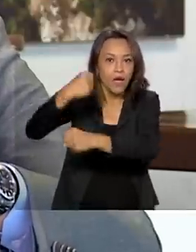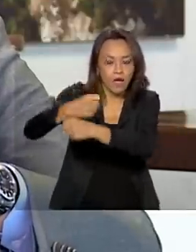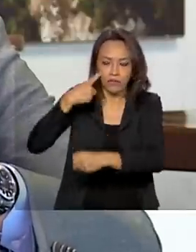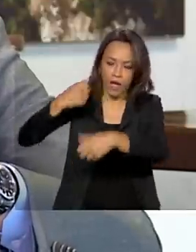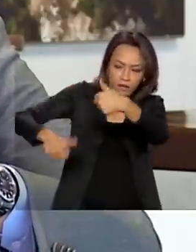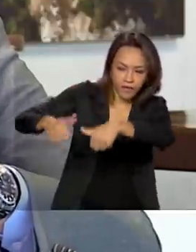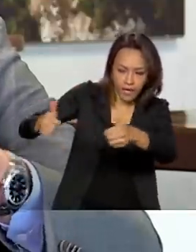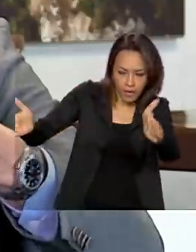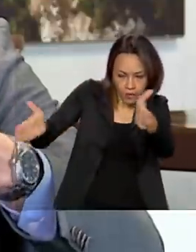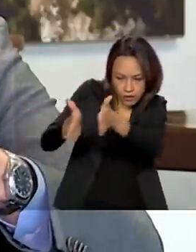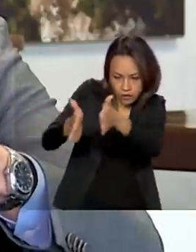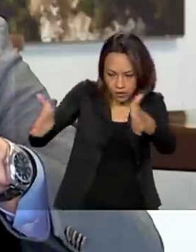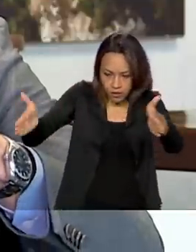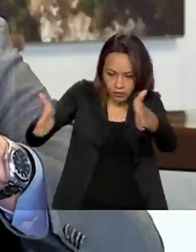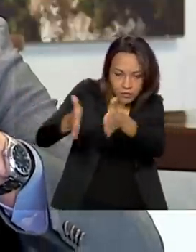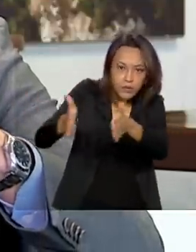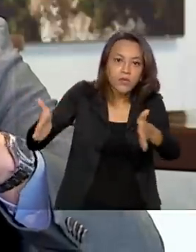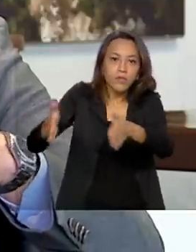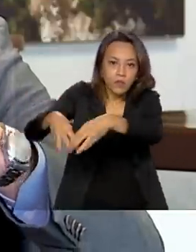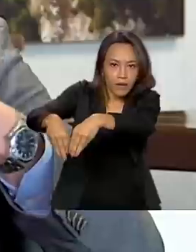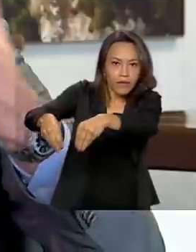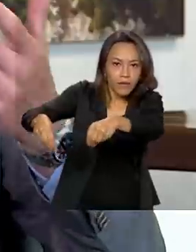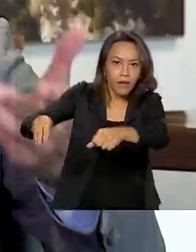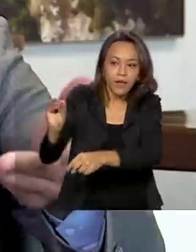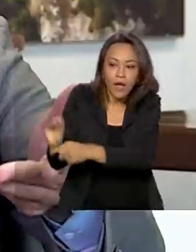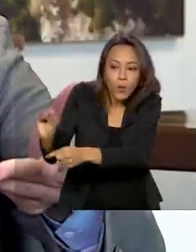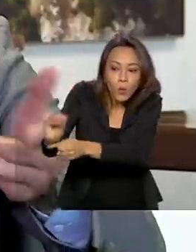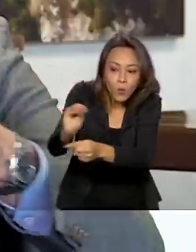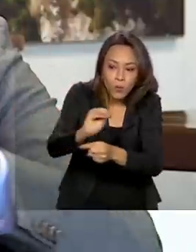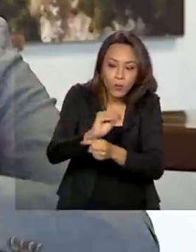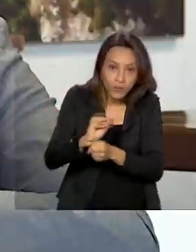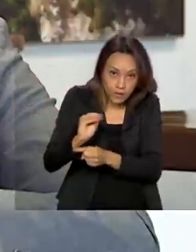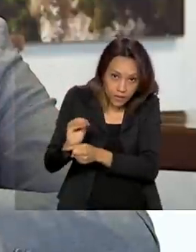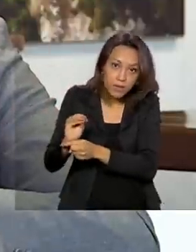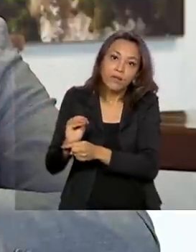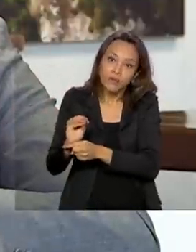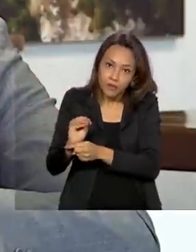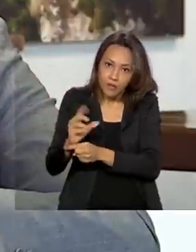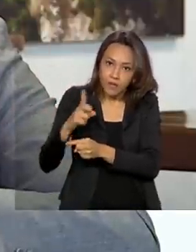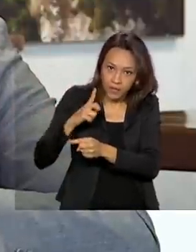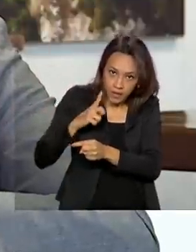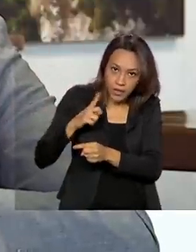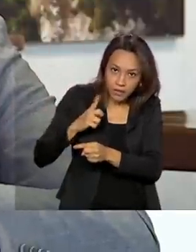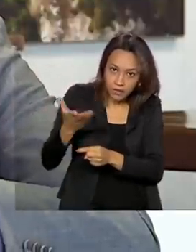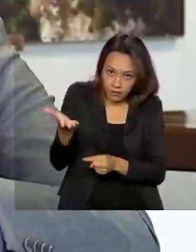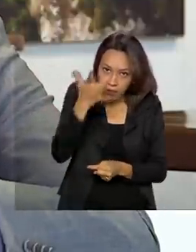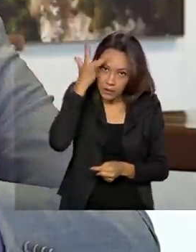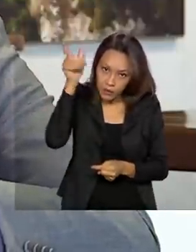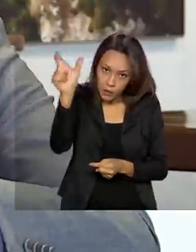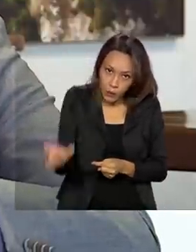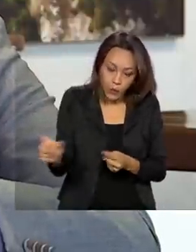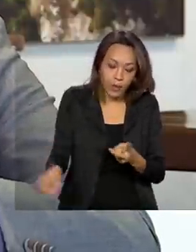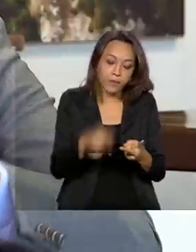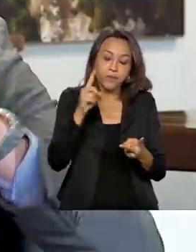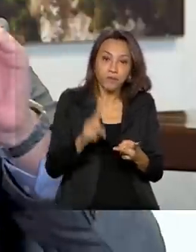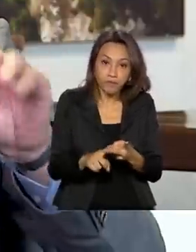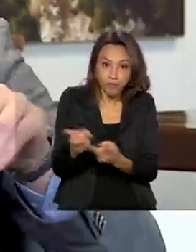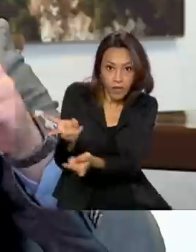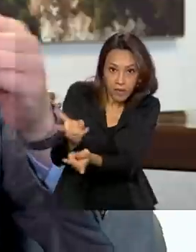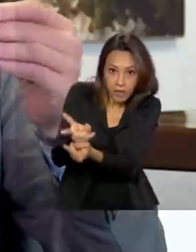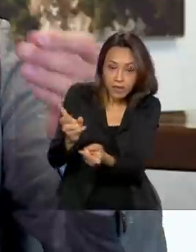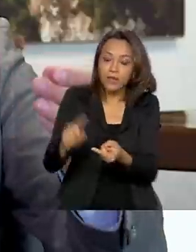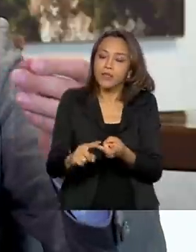quanto de reserva legal, ou em alguns casos, quanto de excedente de reserva legal a pessoa tem, áreas de preservação